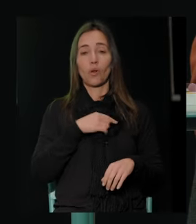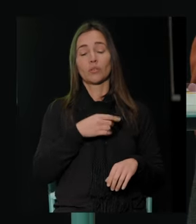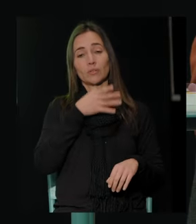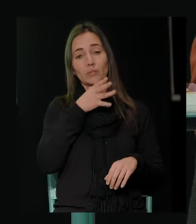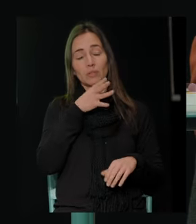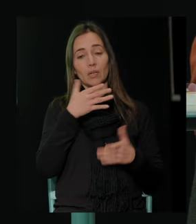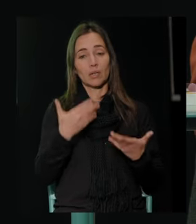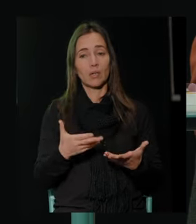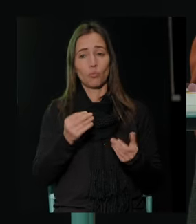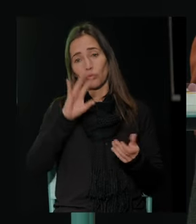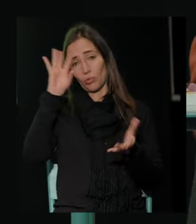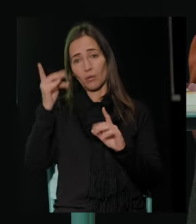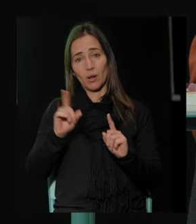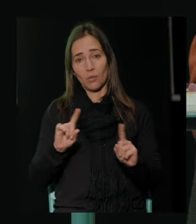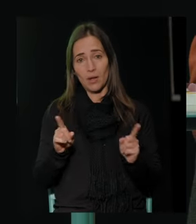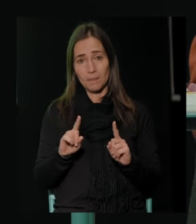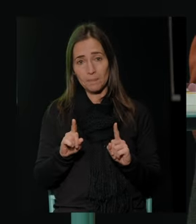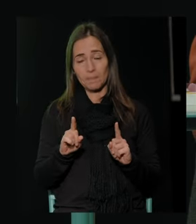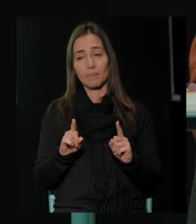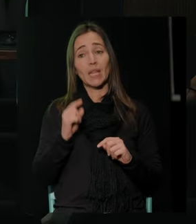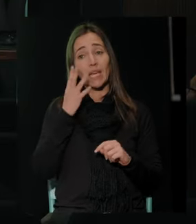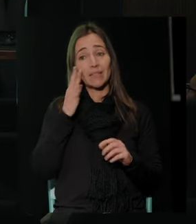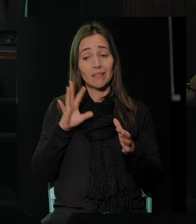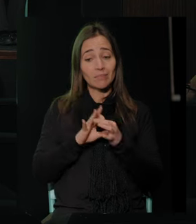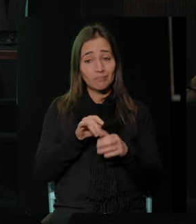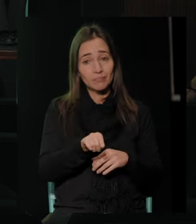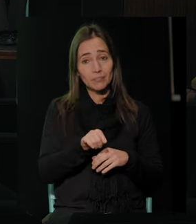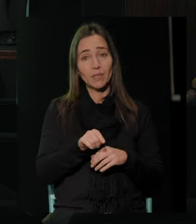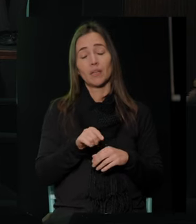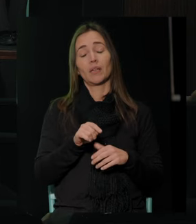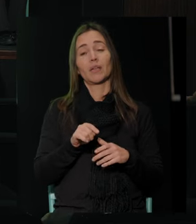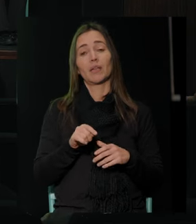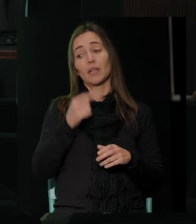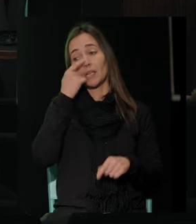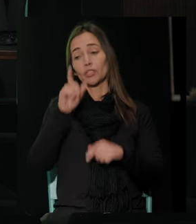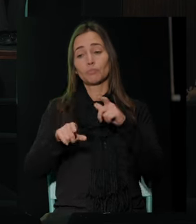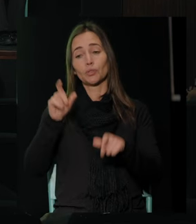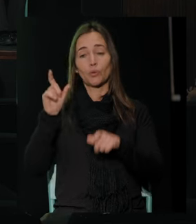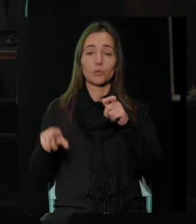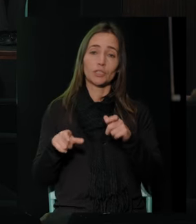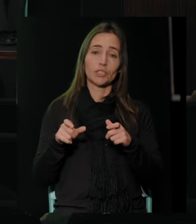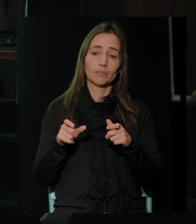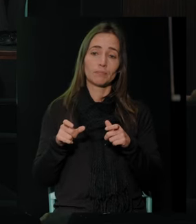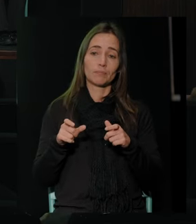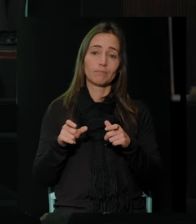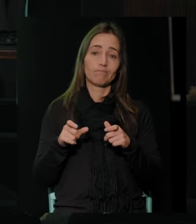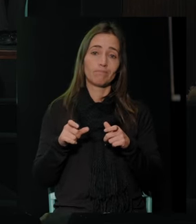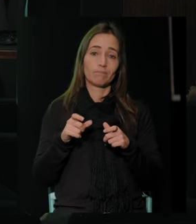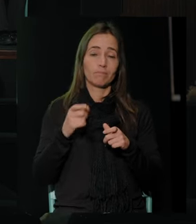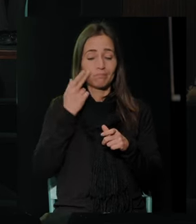vez, é muito radical, e tentar ir por aí. E essas experiências vividas das pessoas é que vão ser extremamente